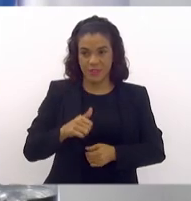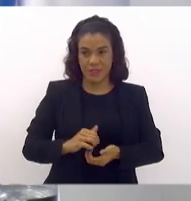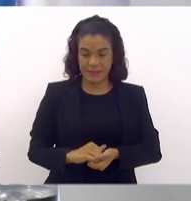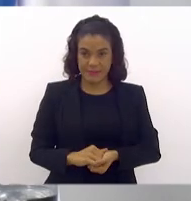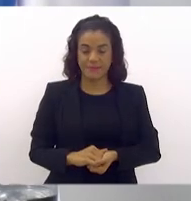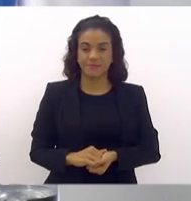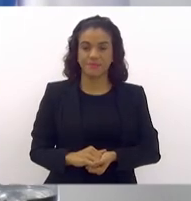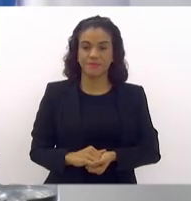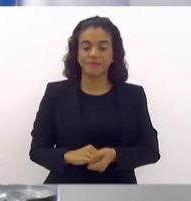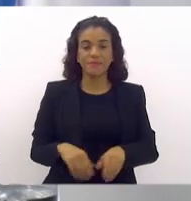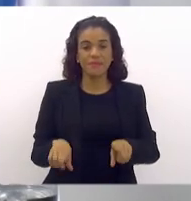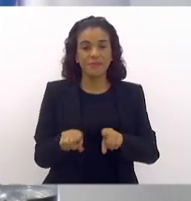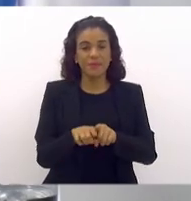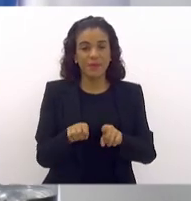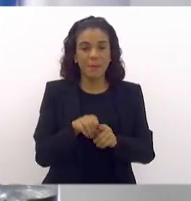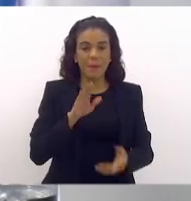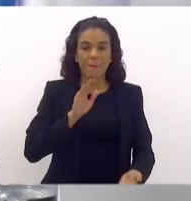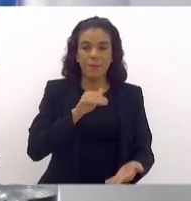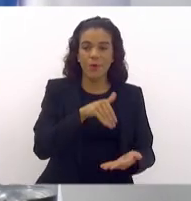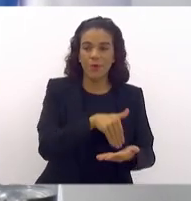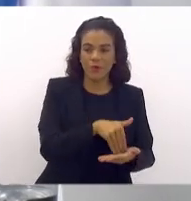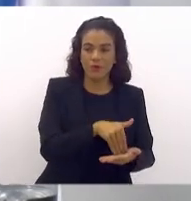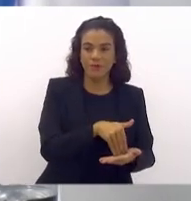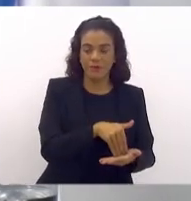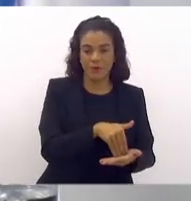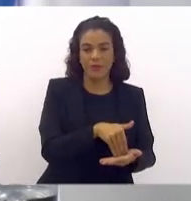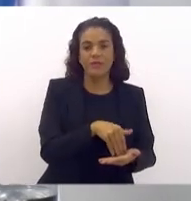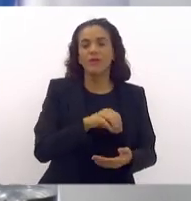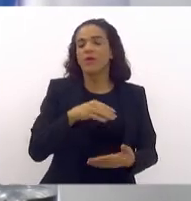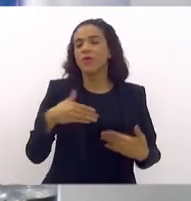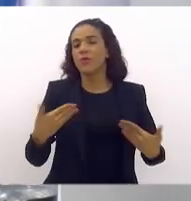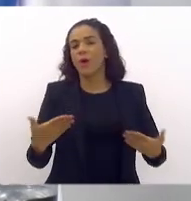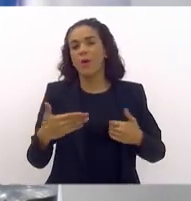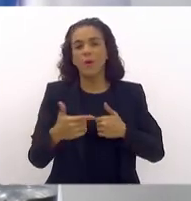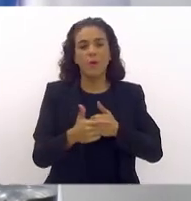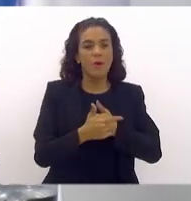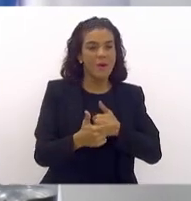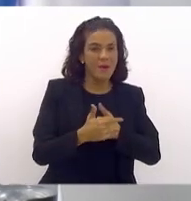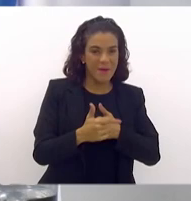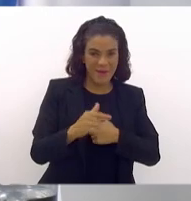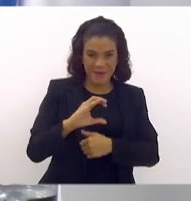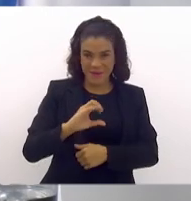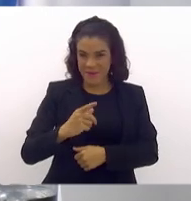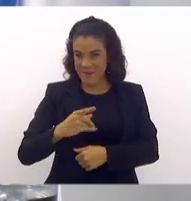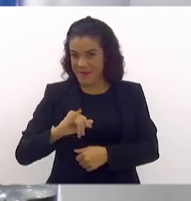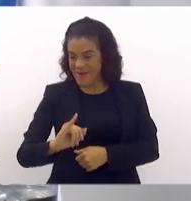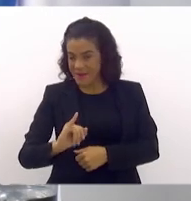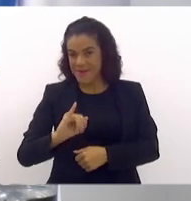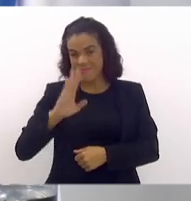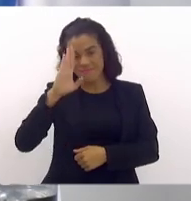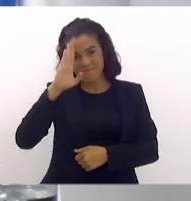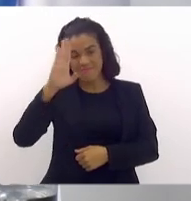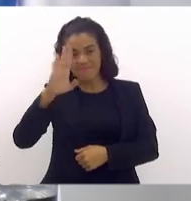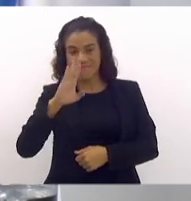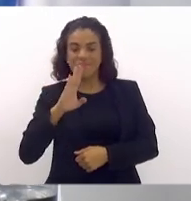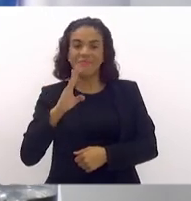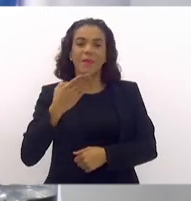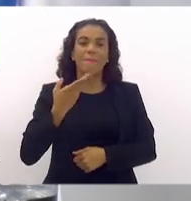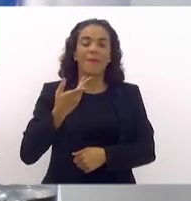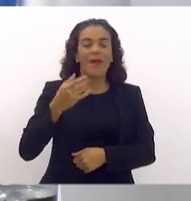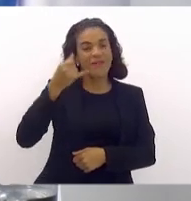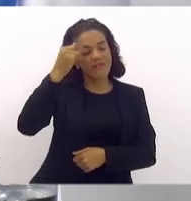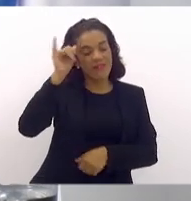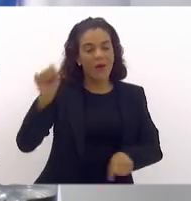E, por último, né, qual é o papel dessa CPI, sobretudo para impactar o dano